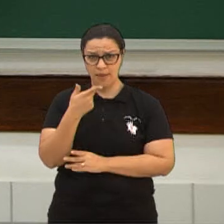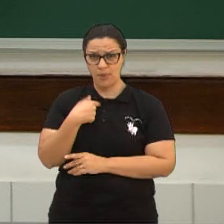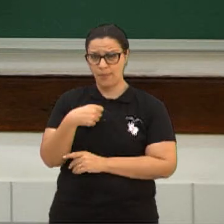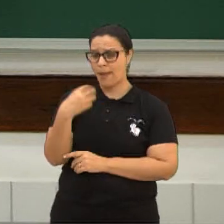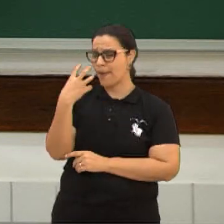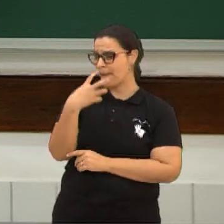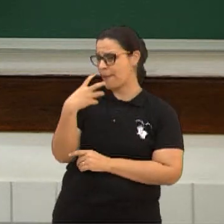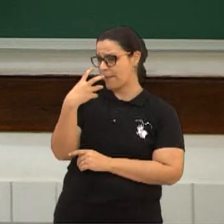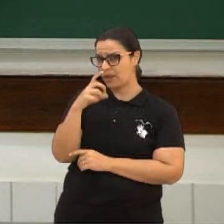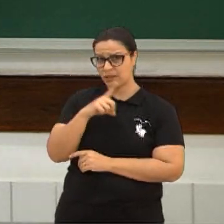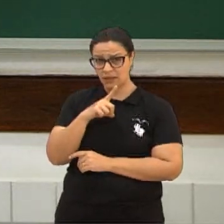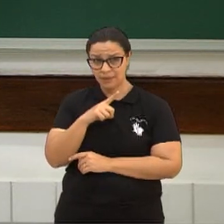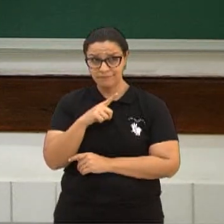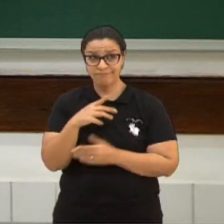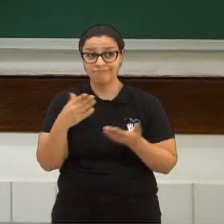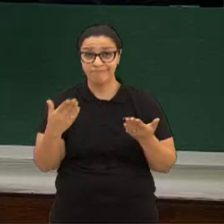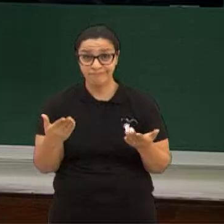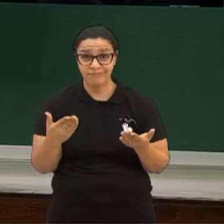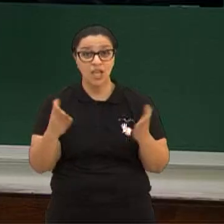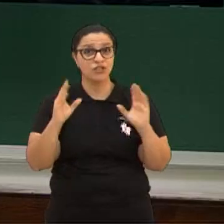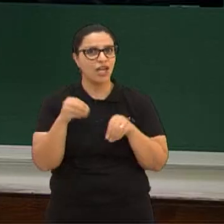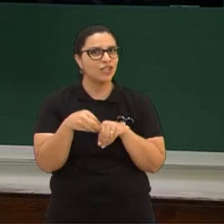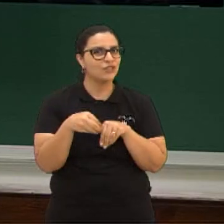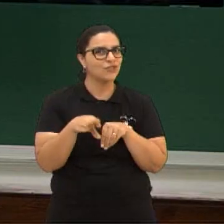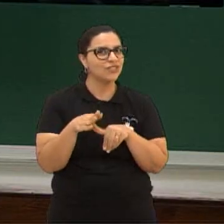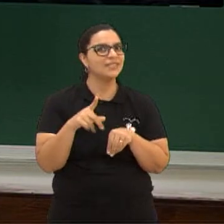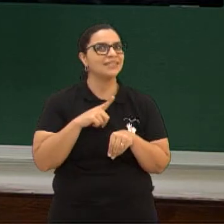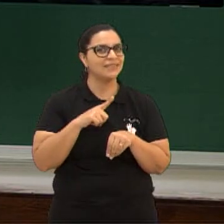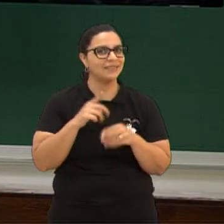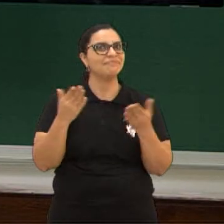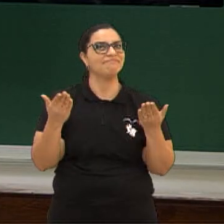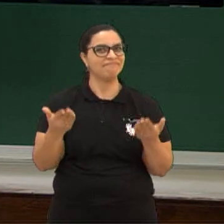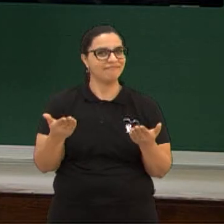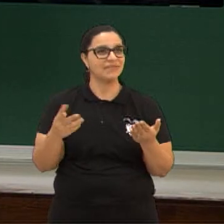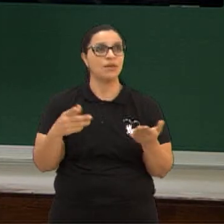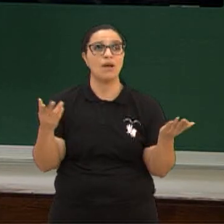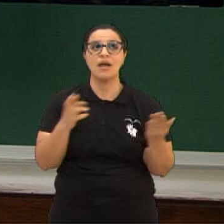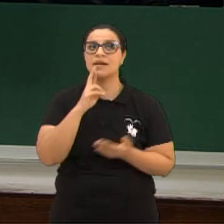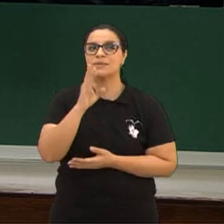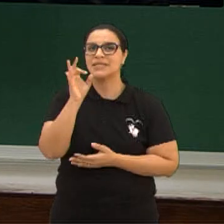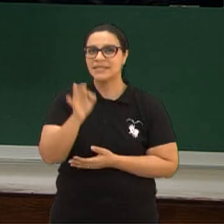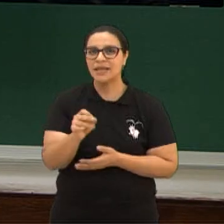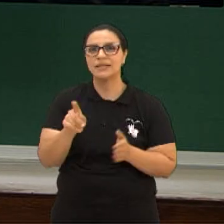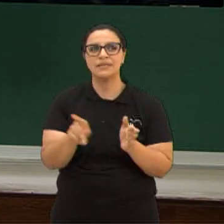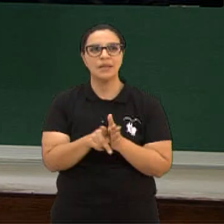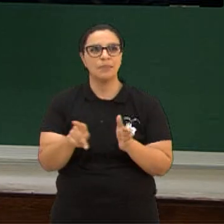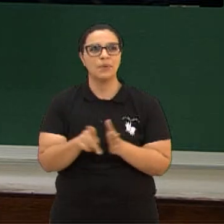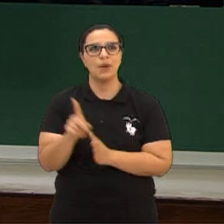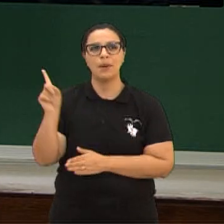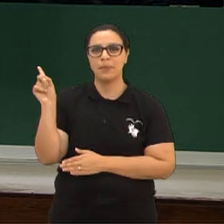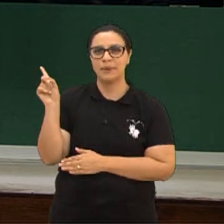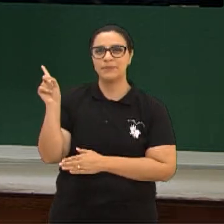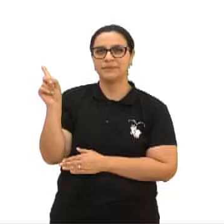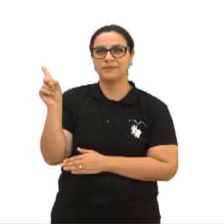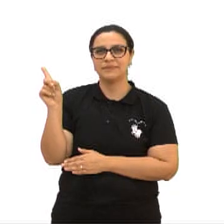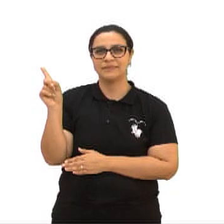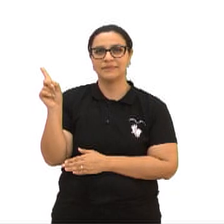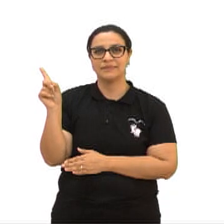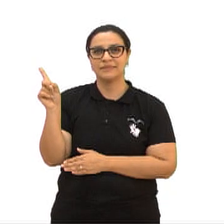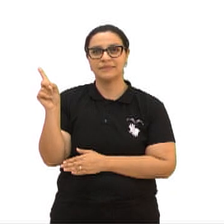estavam cantando? A teacher já deu uma dica, né? Então, a resposta correta é they